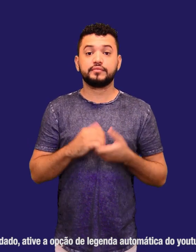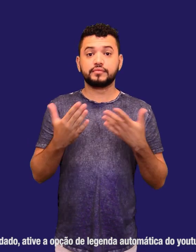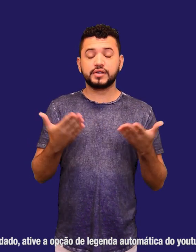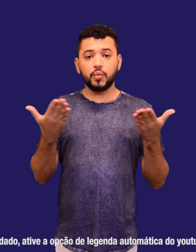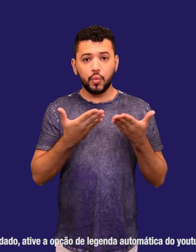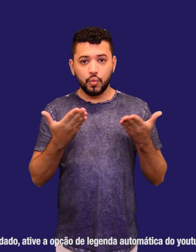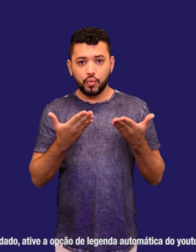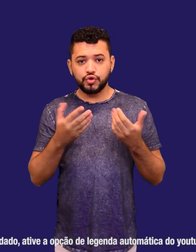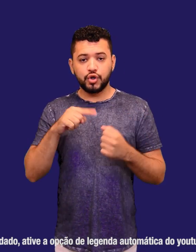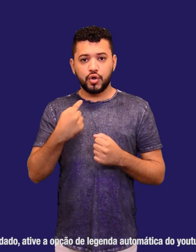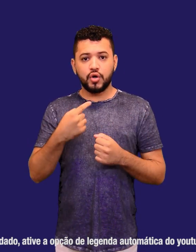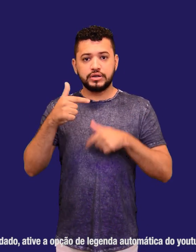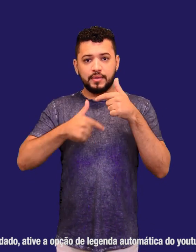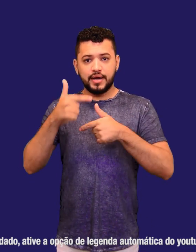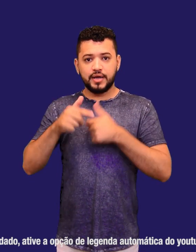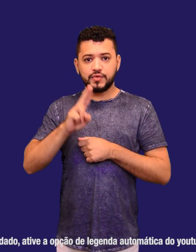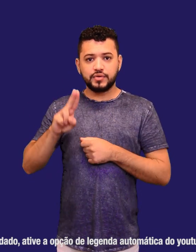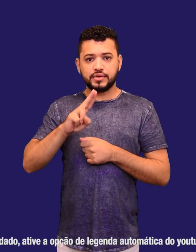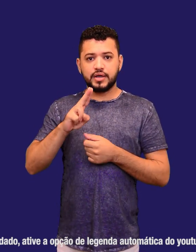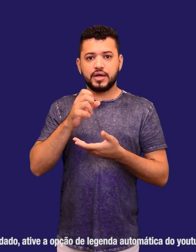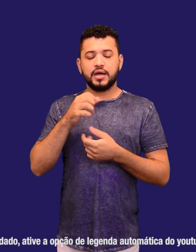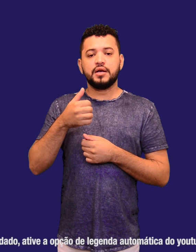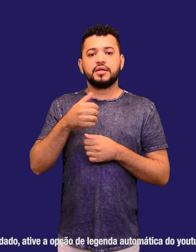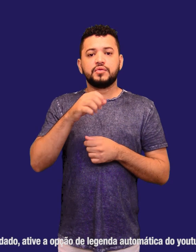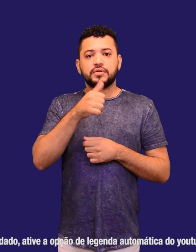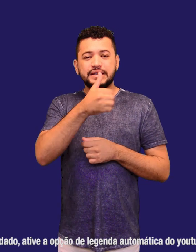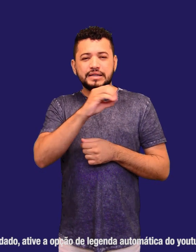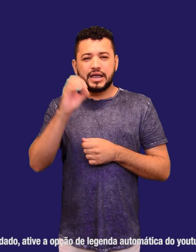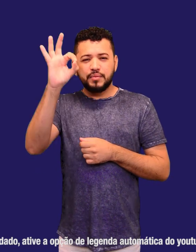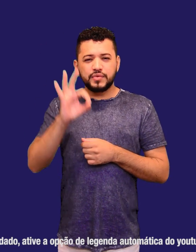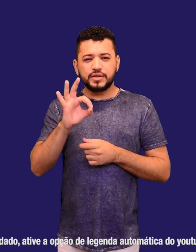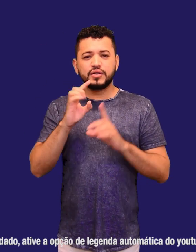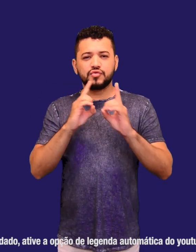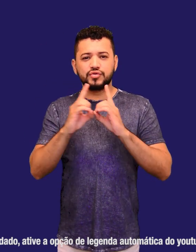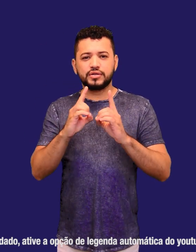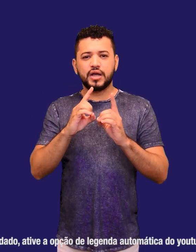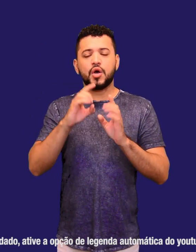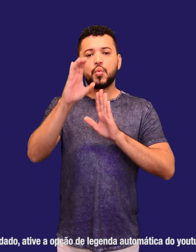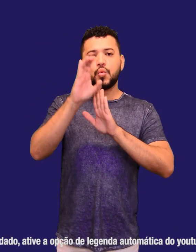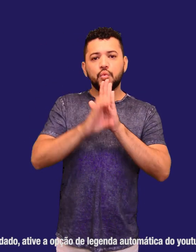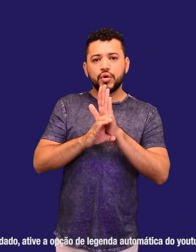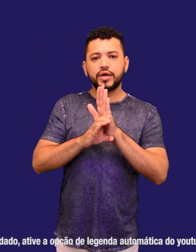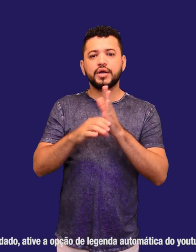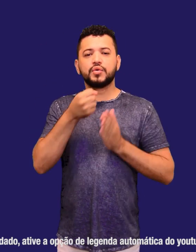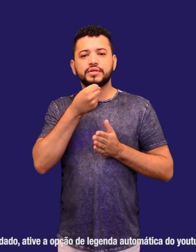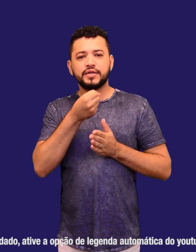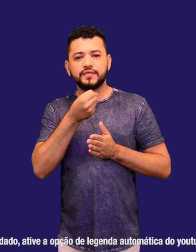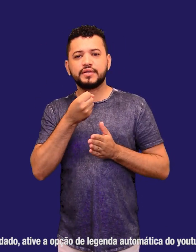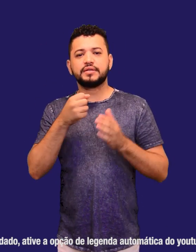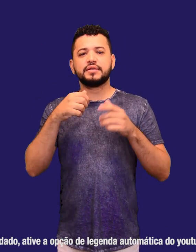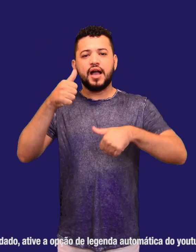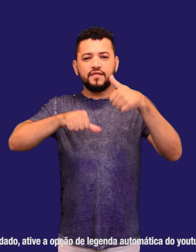trabalha com um processo 100% digital. Desde a inscrição, direcionamento do currículo, triagem, entrevista, dinâmica de